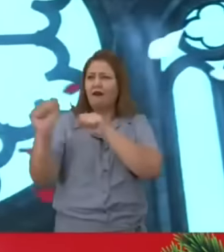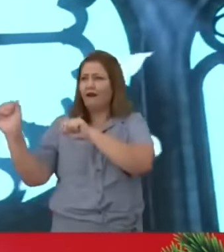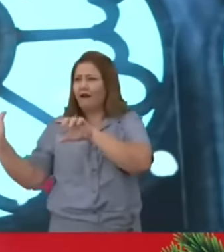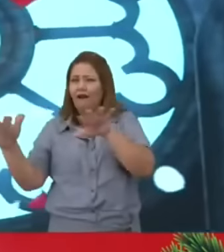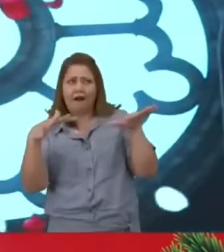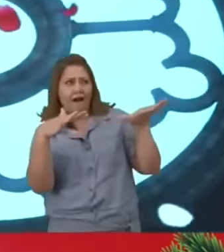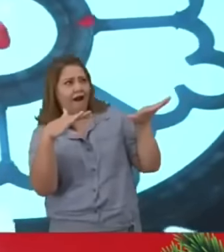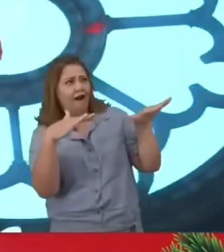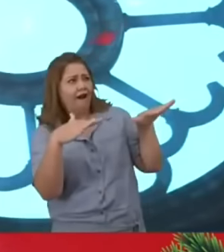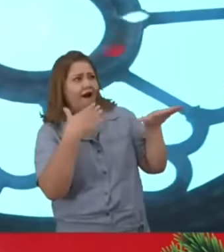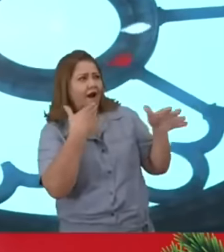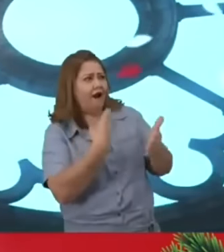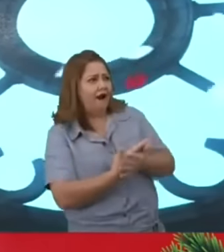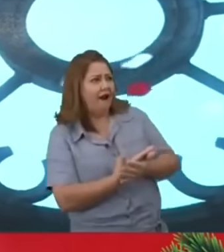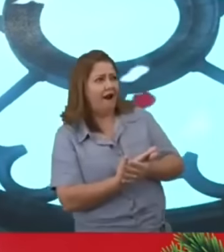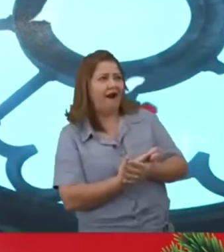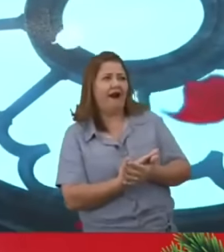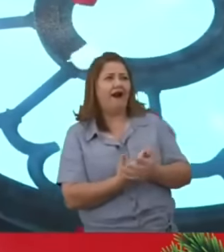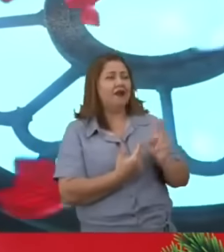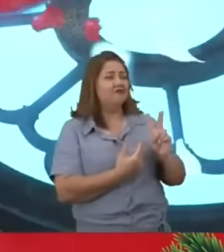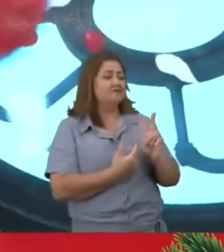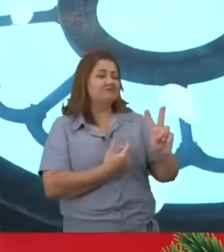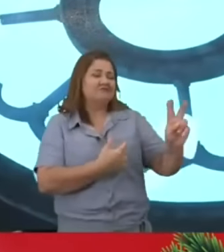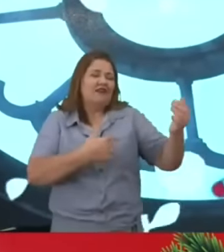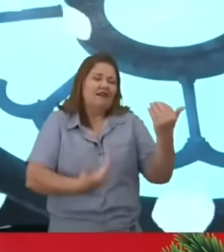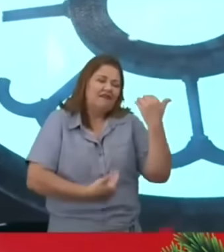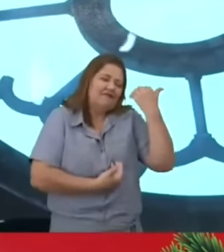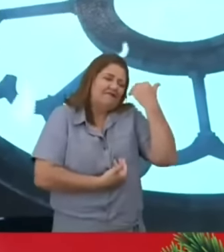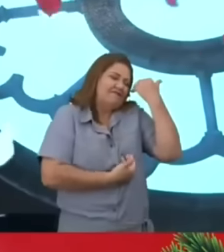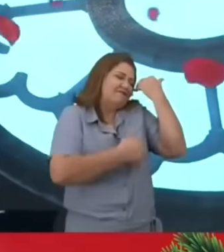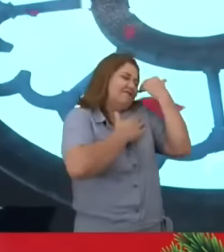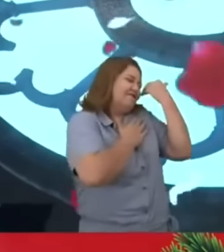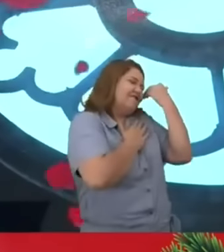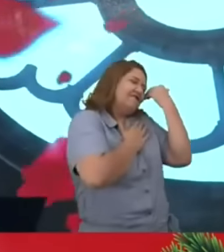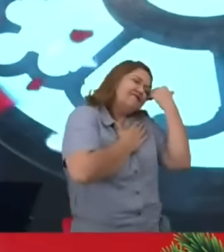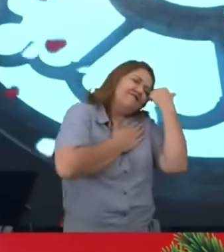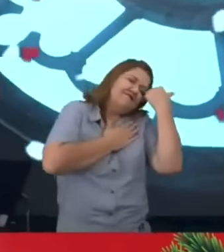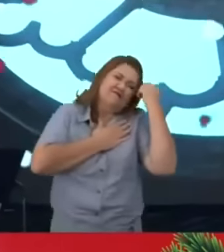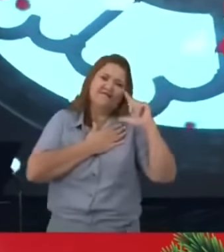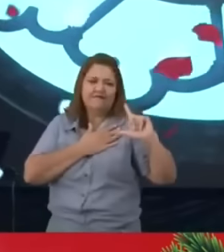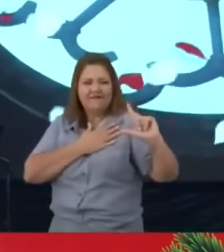caído, me vendo levar ela embora comigo.